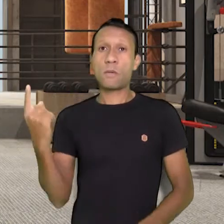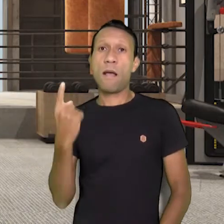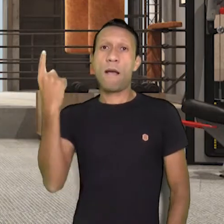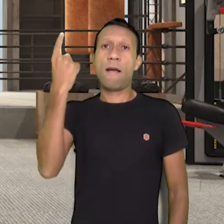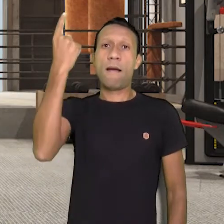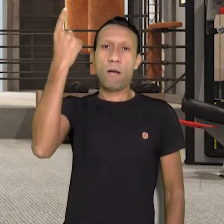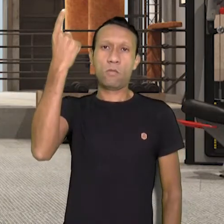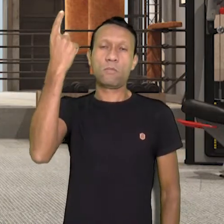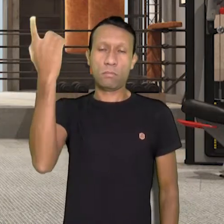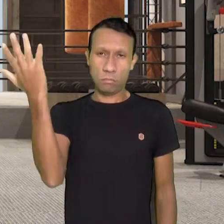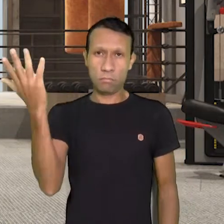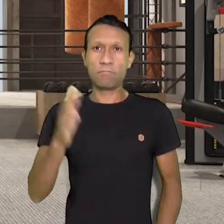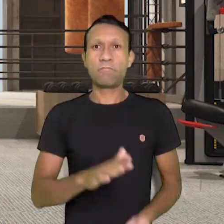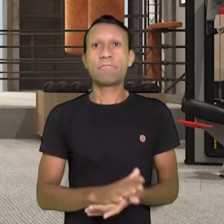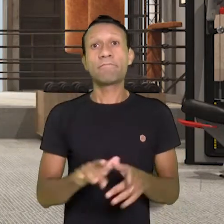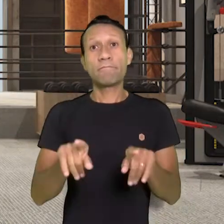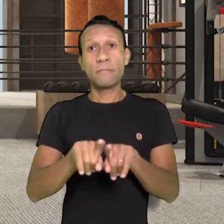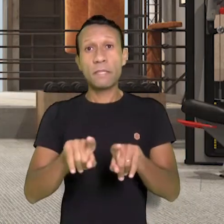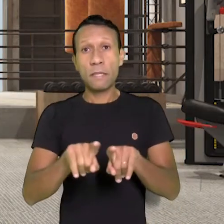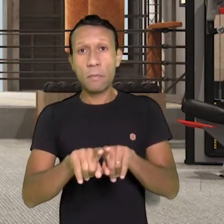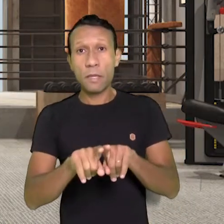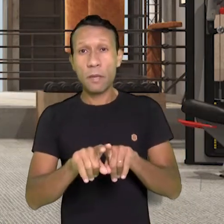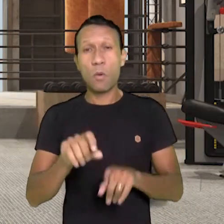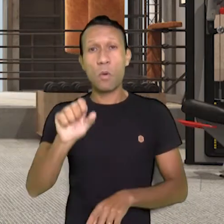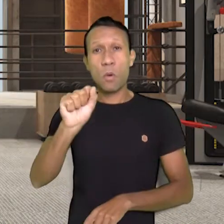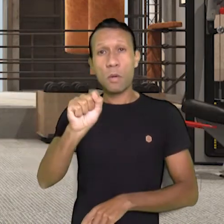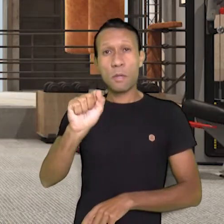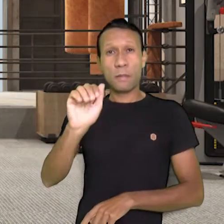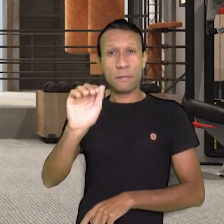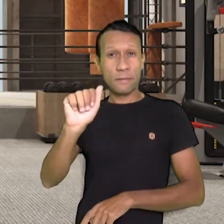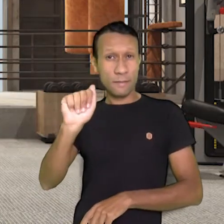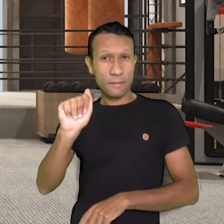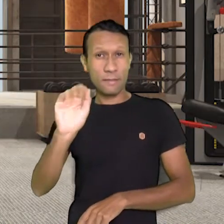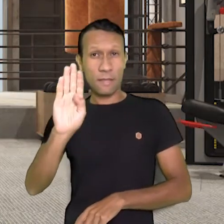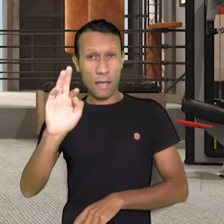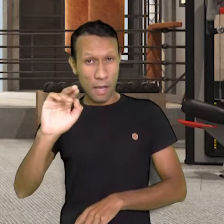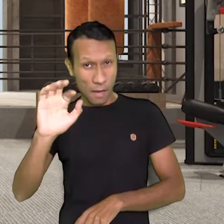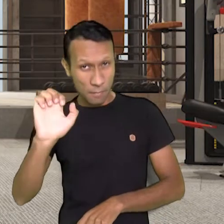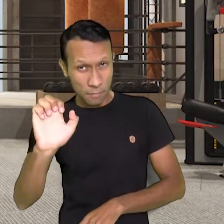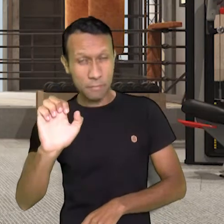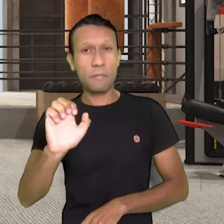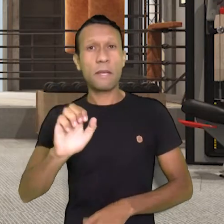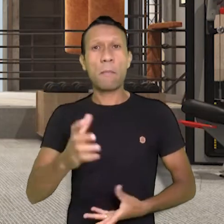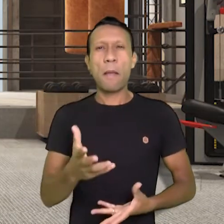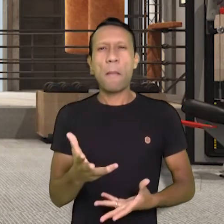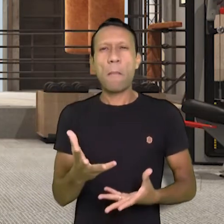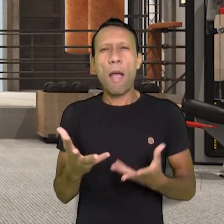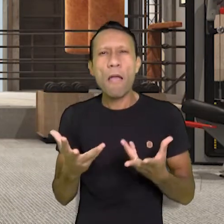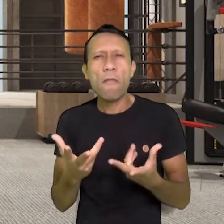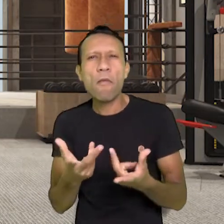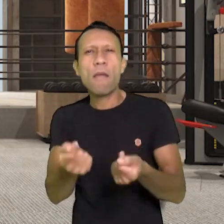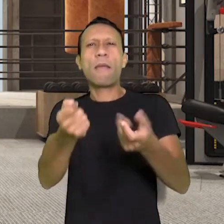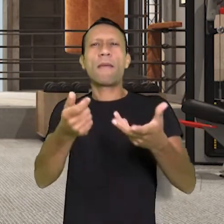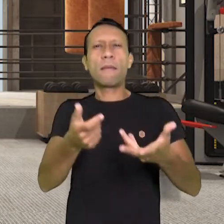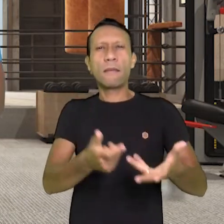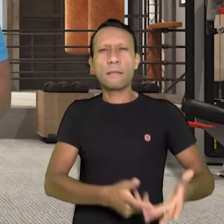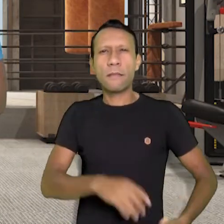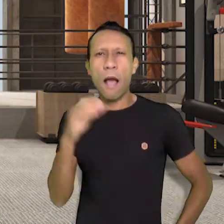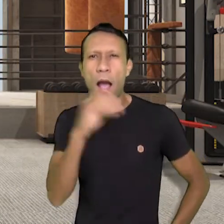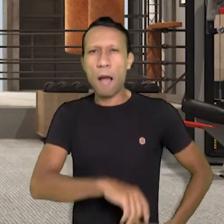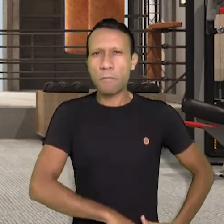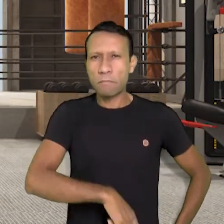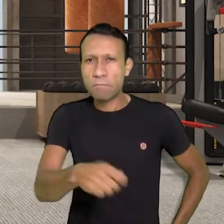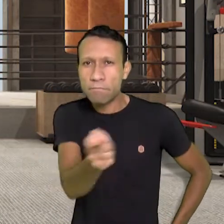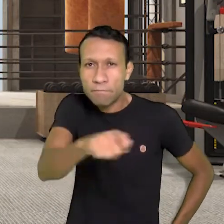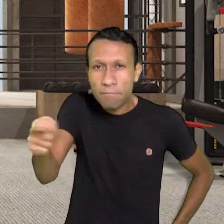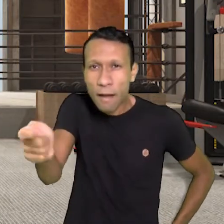certo os gremistas alto e também tem o sabre que é para agilidade certo espada de agilidade os